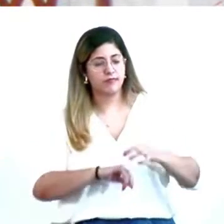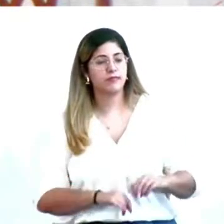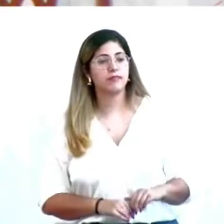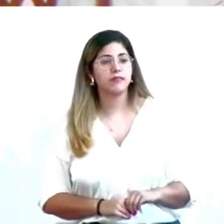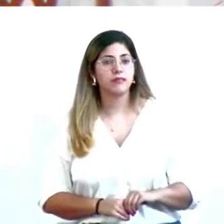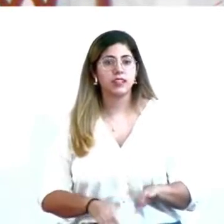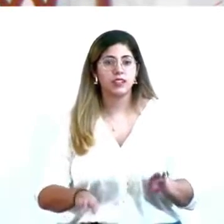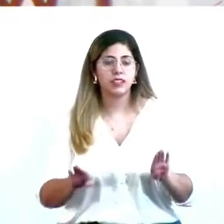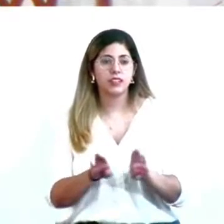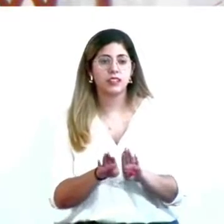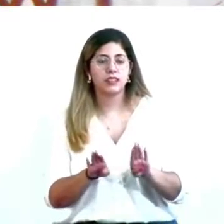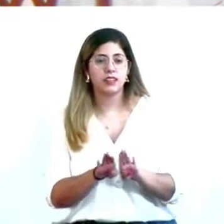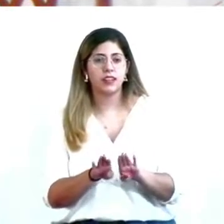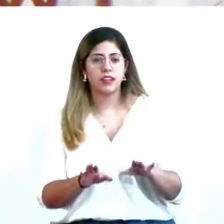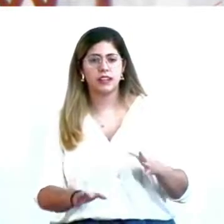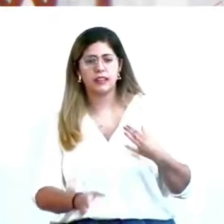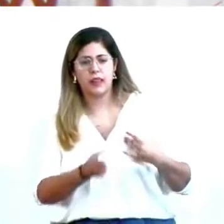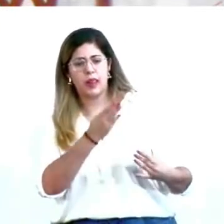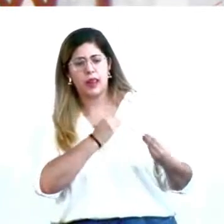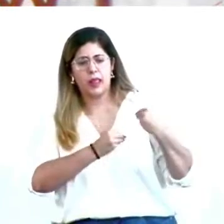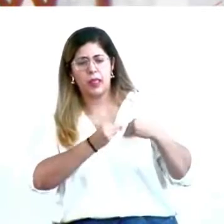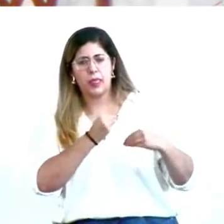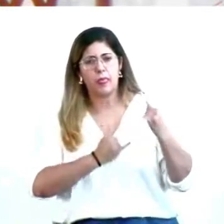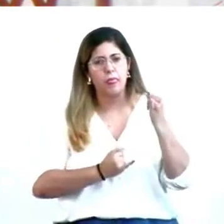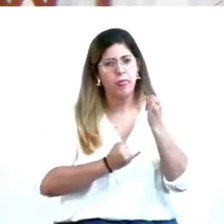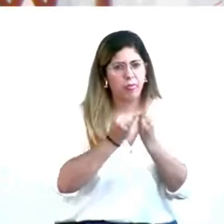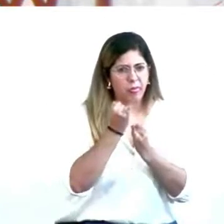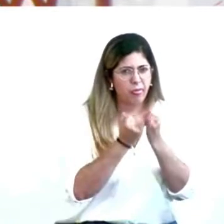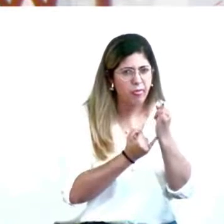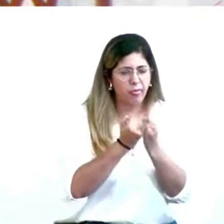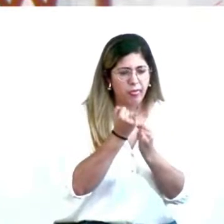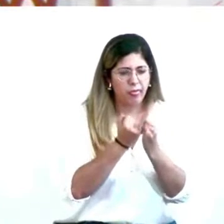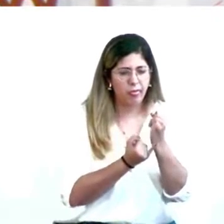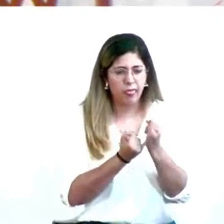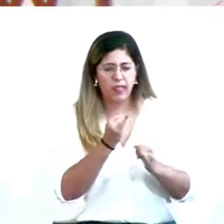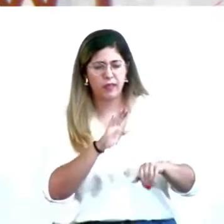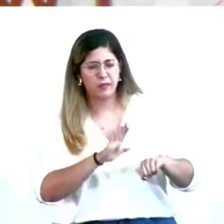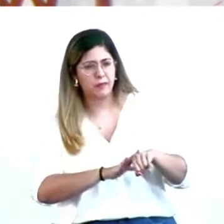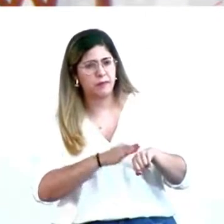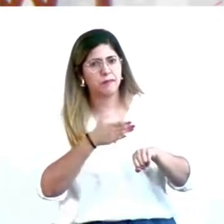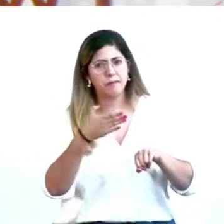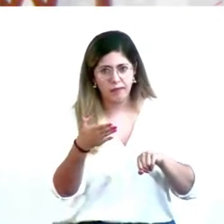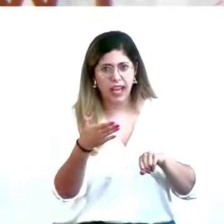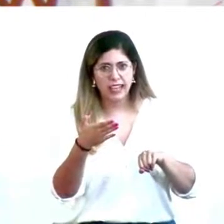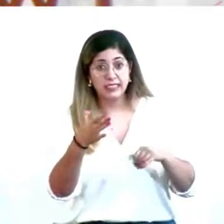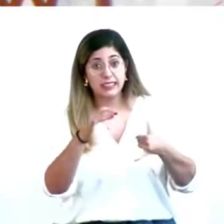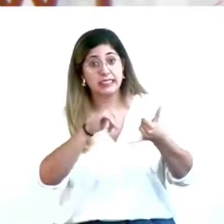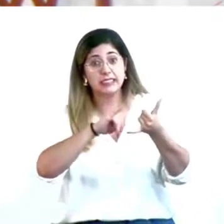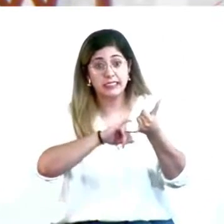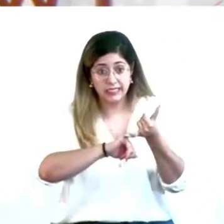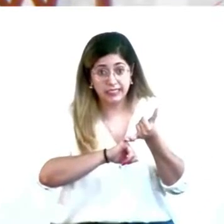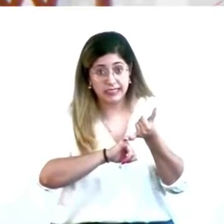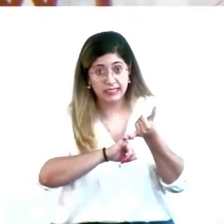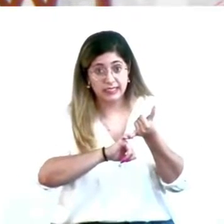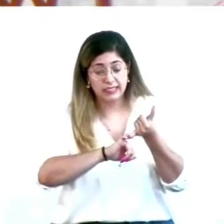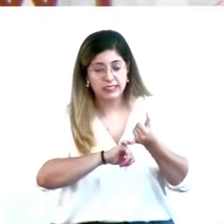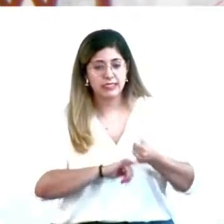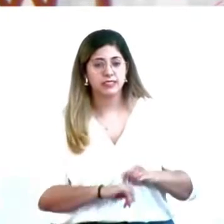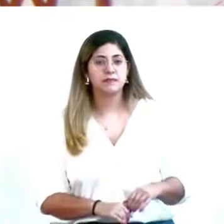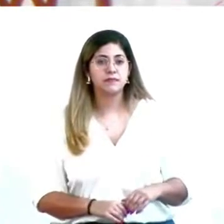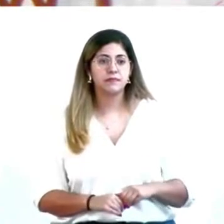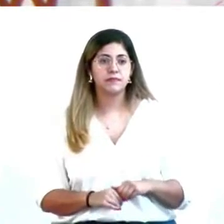da conversação torpe, das palavras vãs ou chocarrices, que é você usar suas palavras de forma